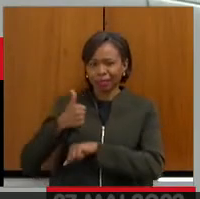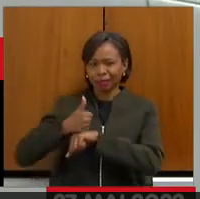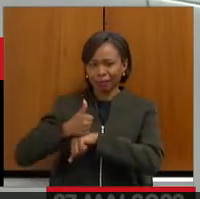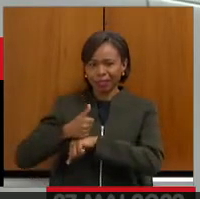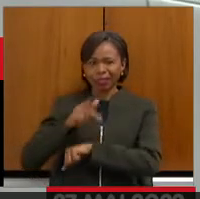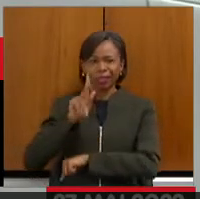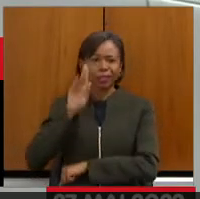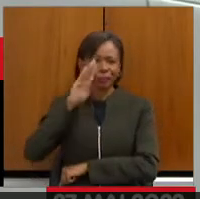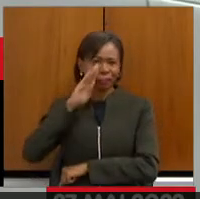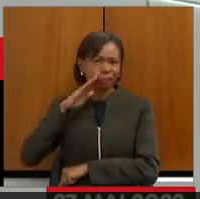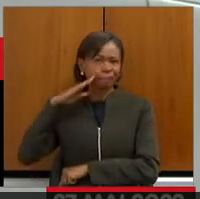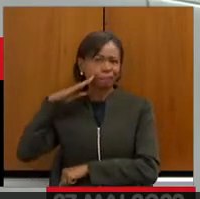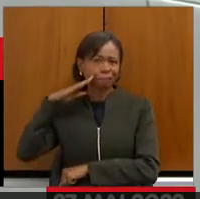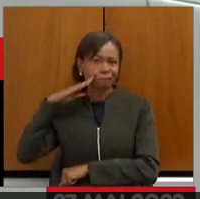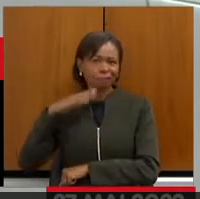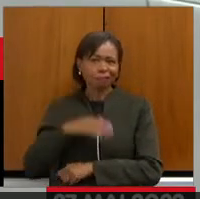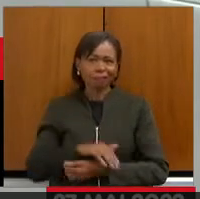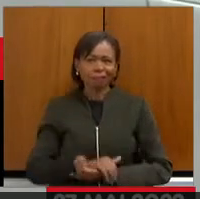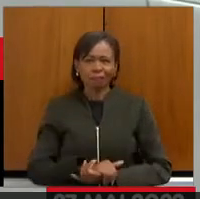Cerqueira e